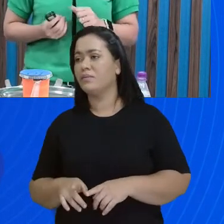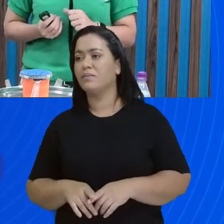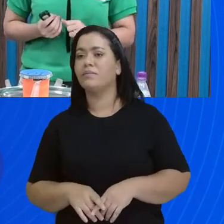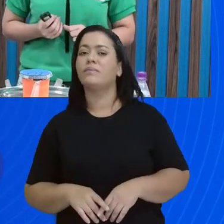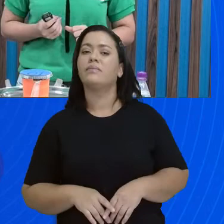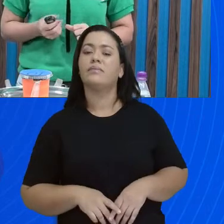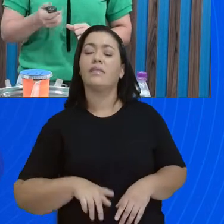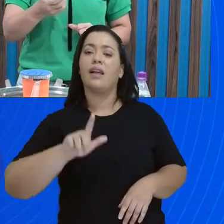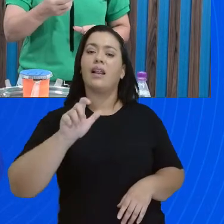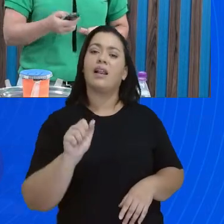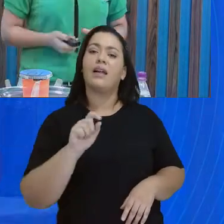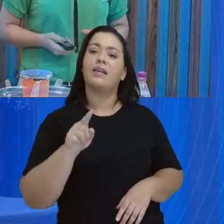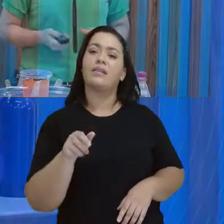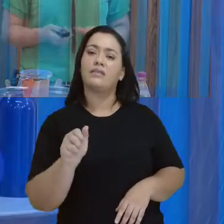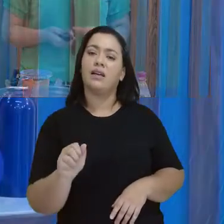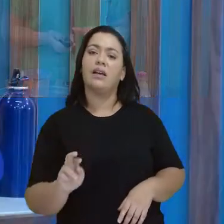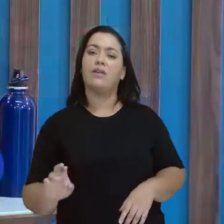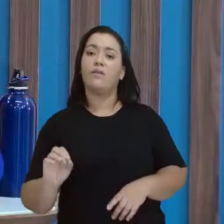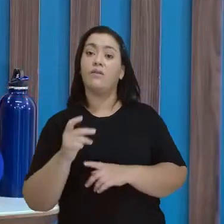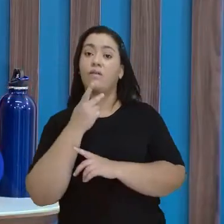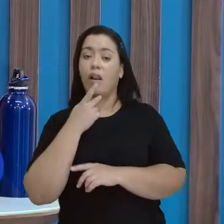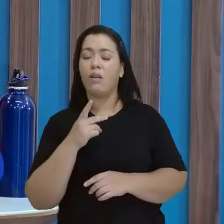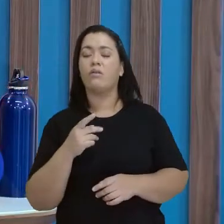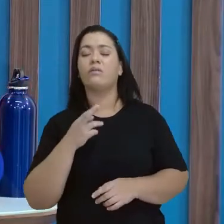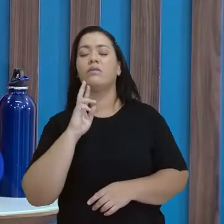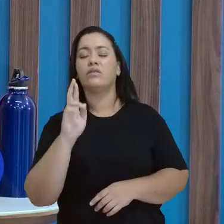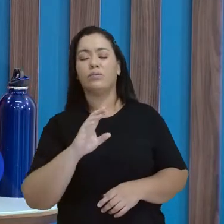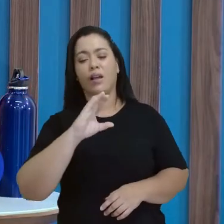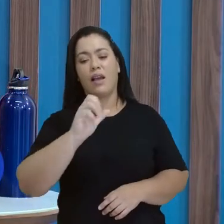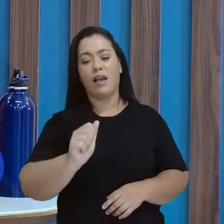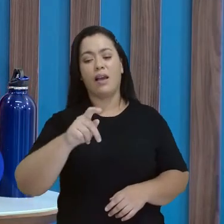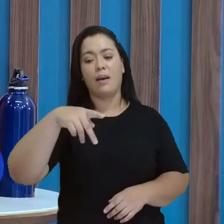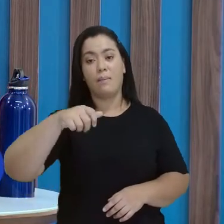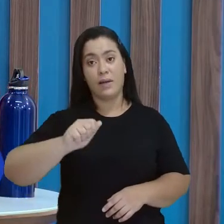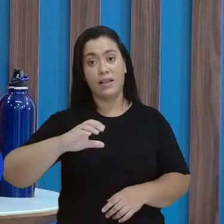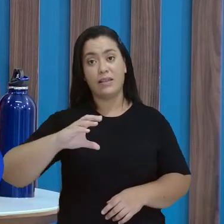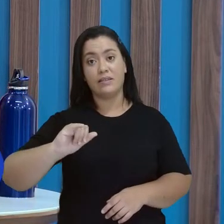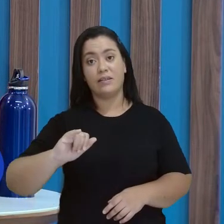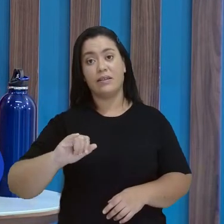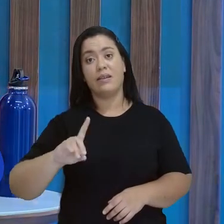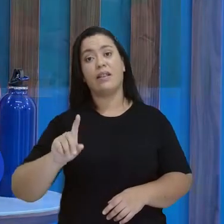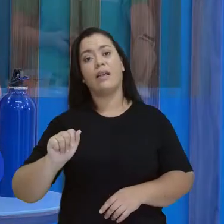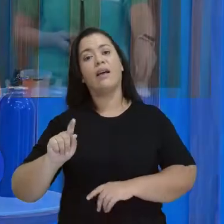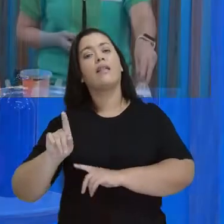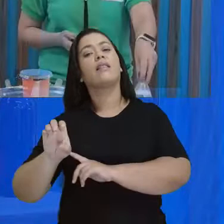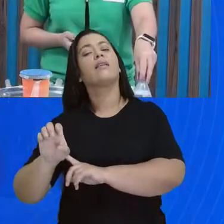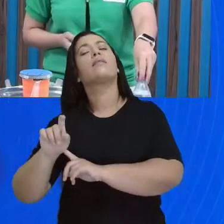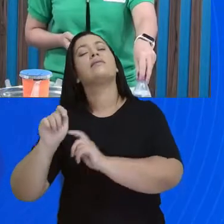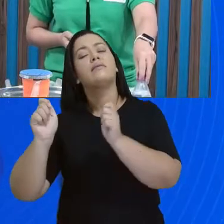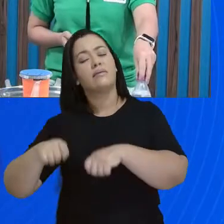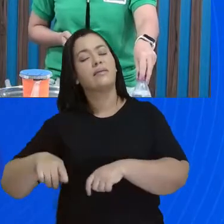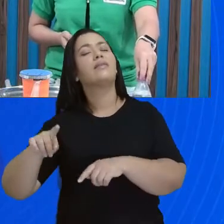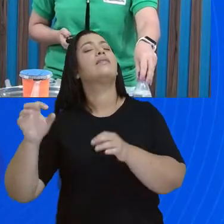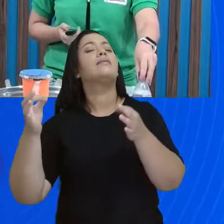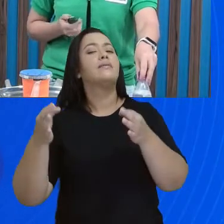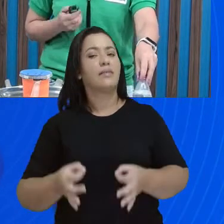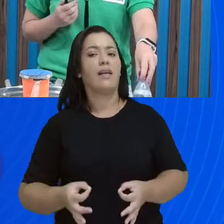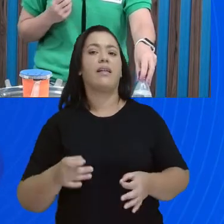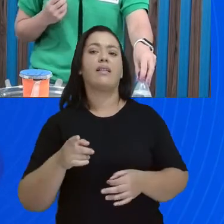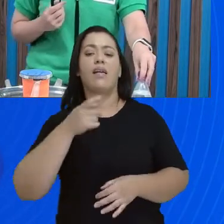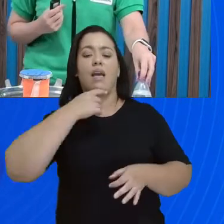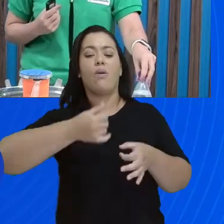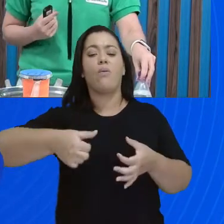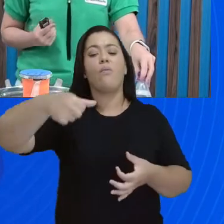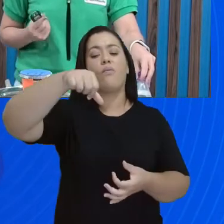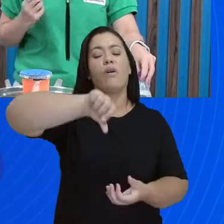E aí? O Lázaro disse que é a capacidade. Isso mesmo, se ela mediu ali o litro, né? Inclusive eu coloquei aqui na garrafinha, a gente